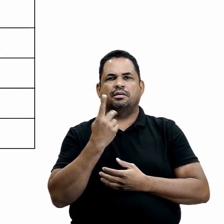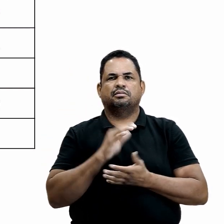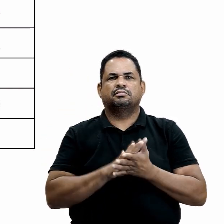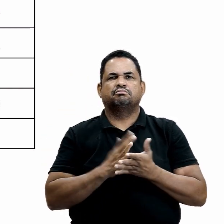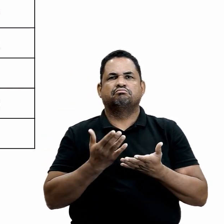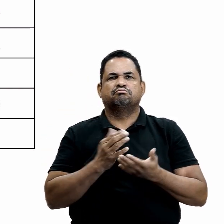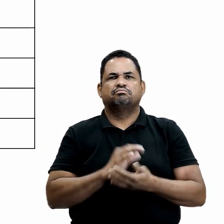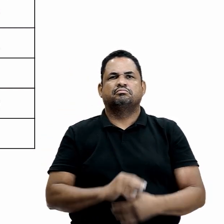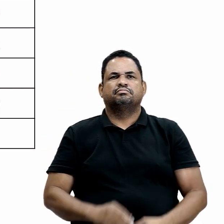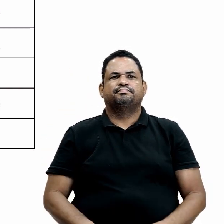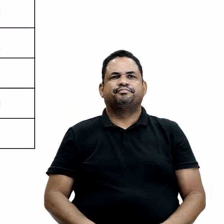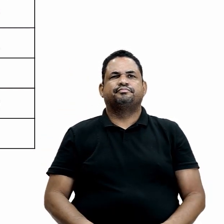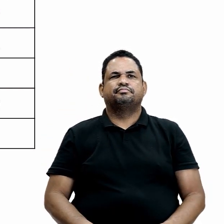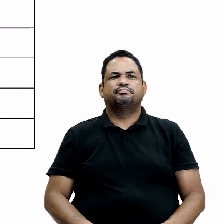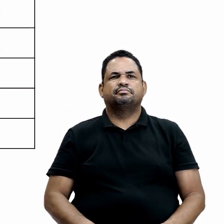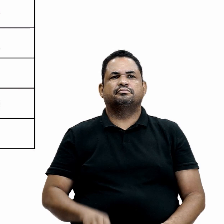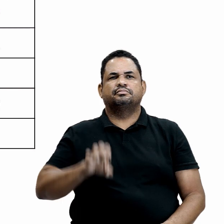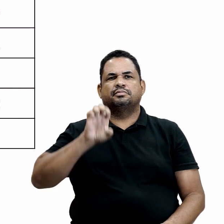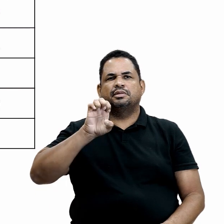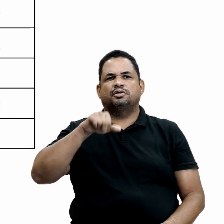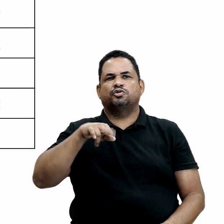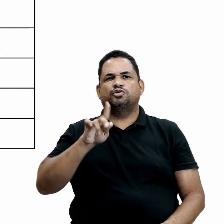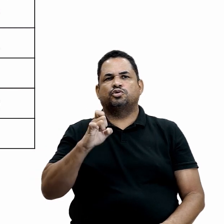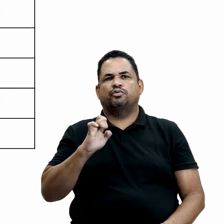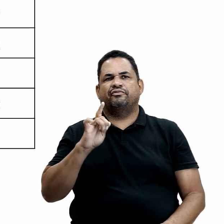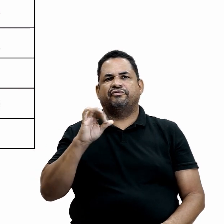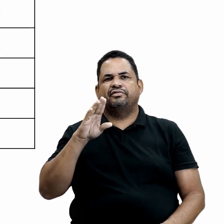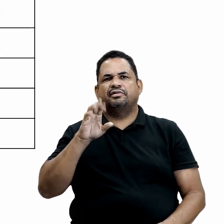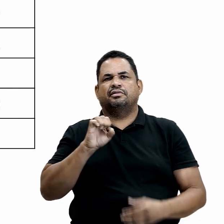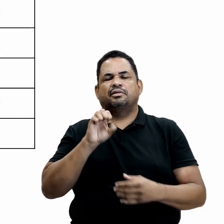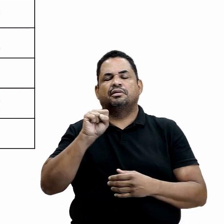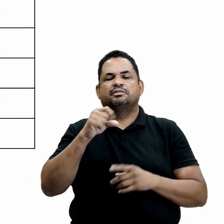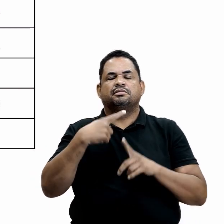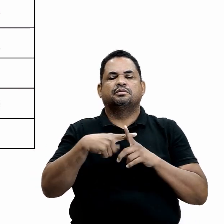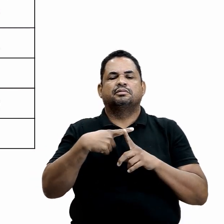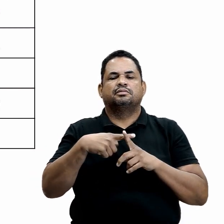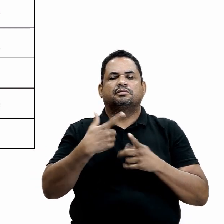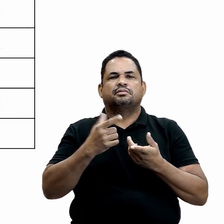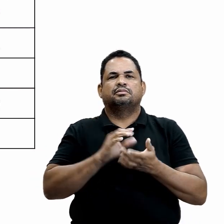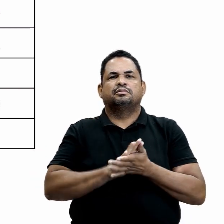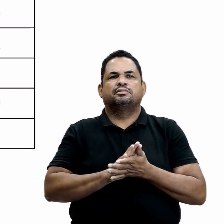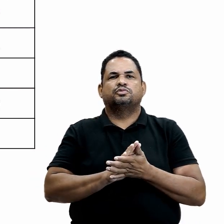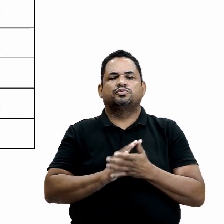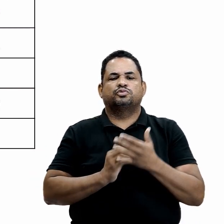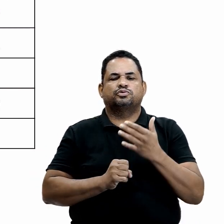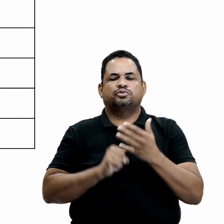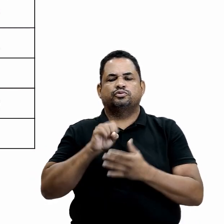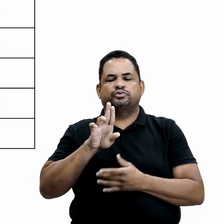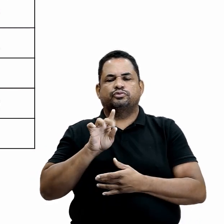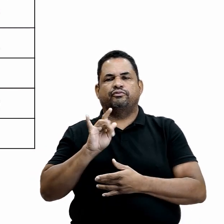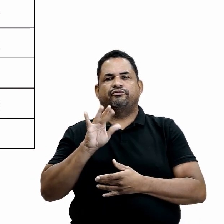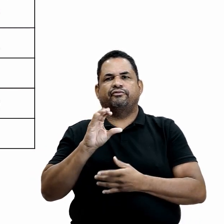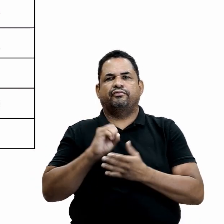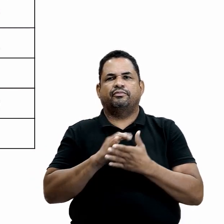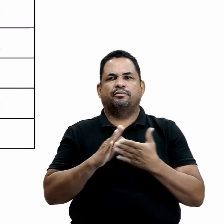símbolo P. Enxofre, S, porque vem do sulfo. Sulfo é